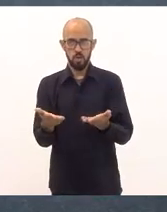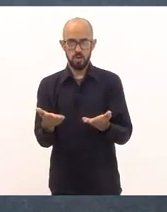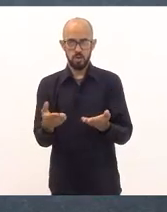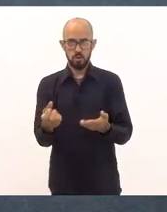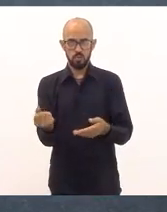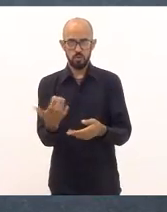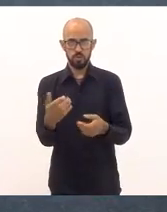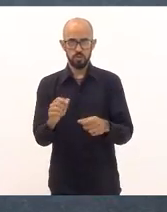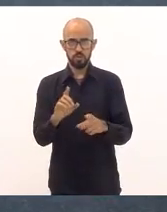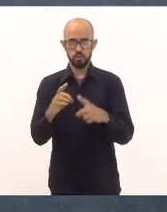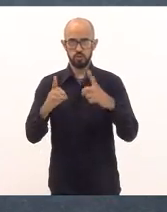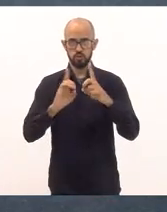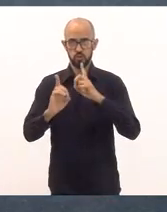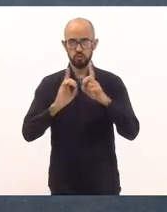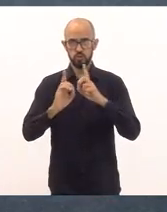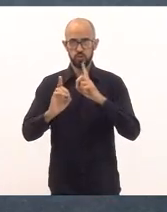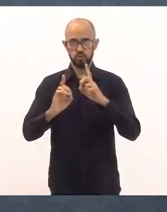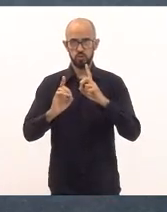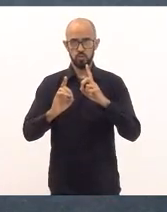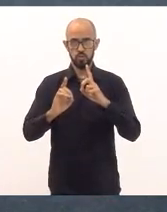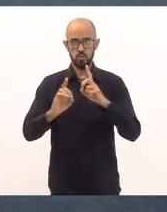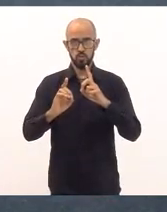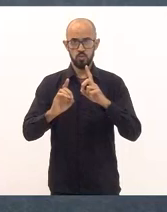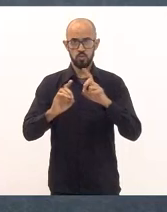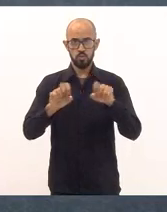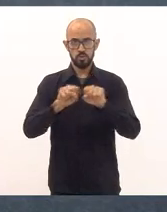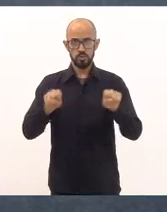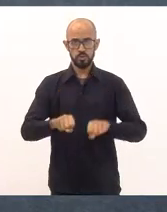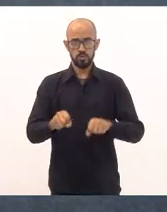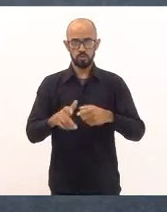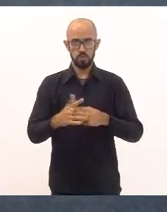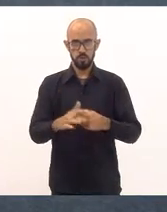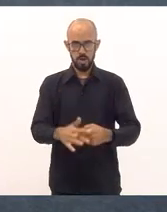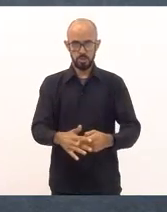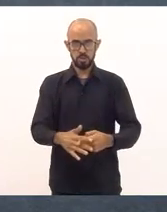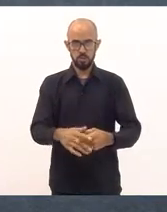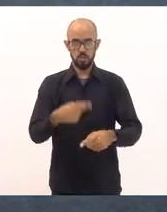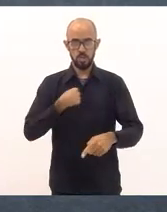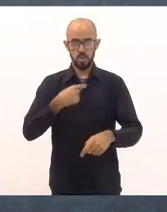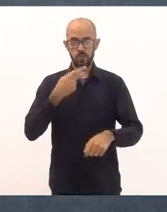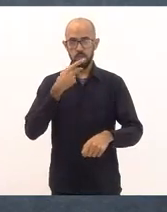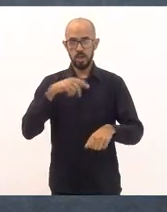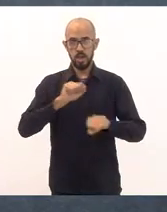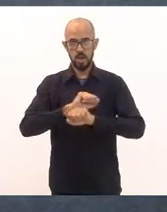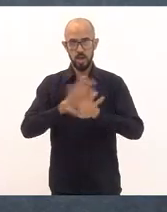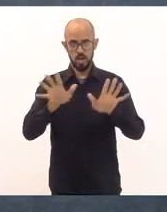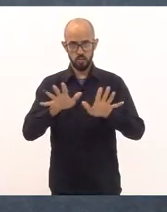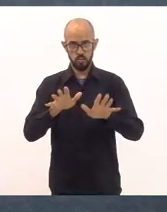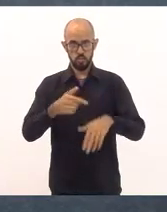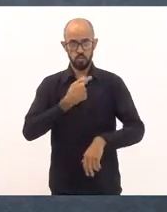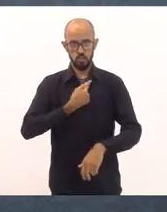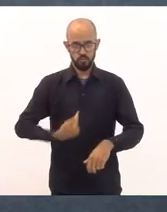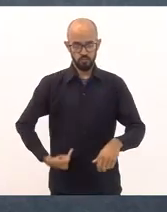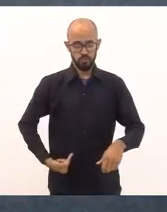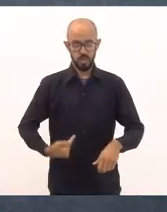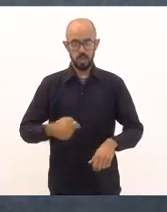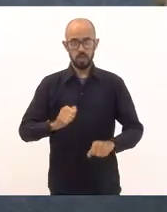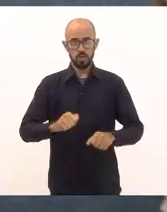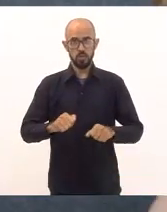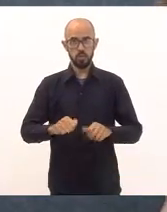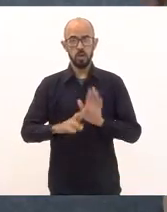discutiu o regime de recuperação, e eu fui bem claro, o governo federal, através do ministro Paulo